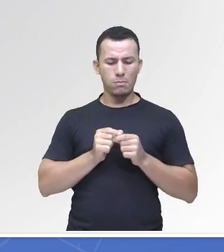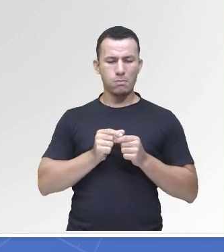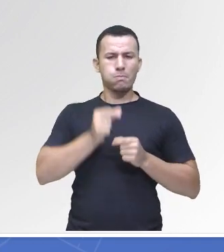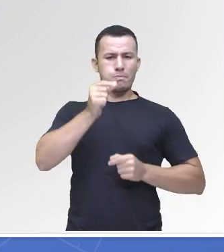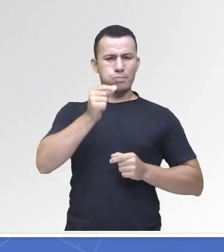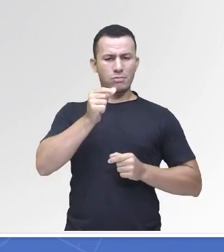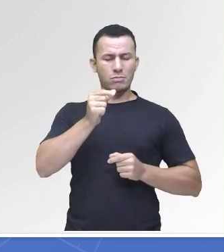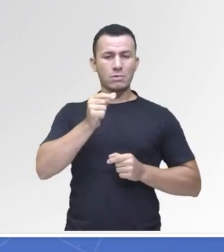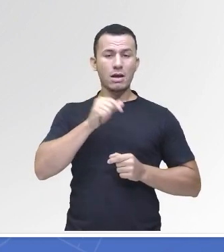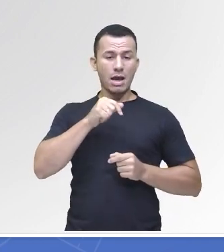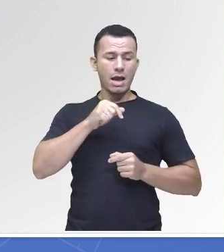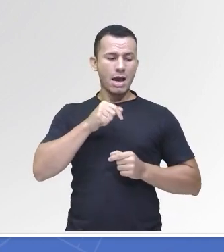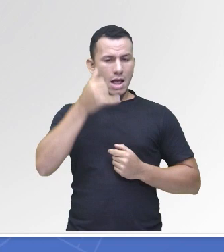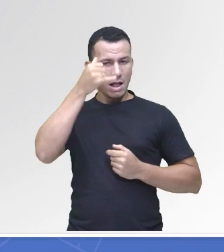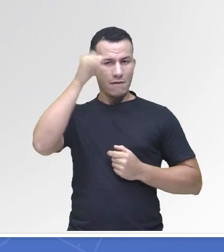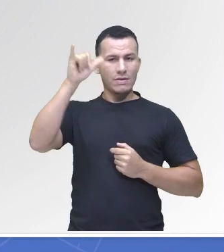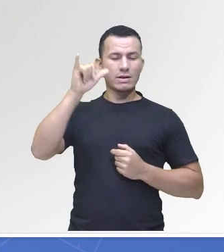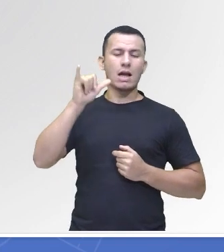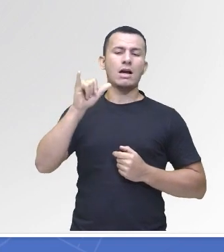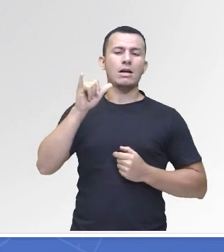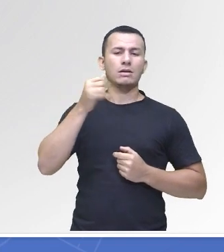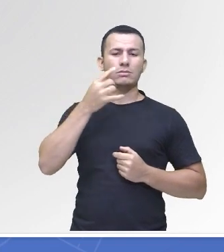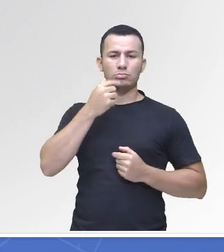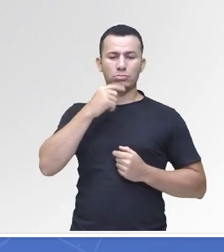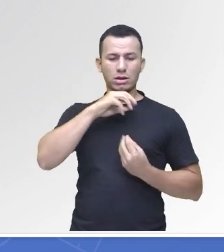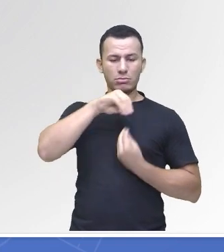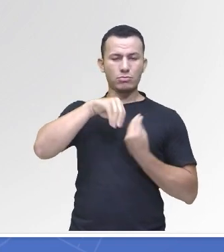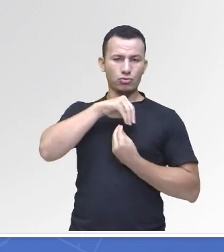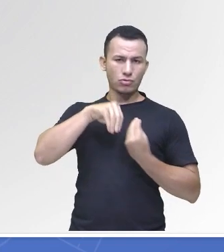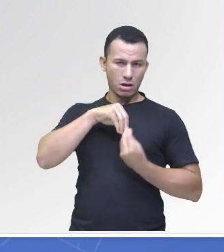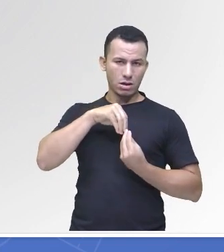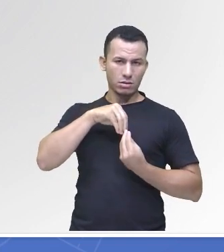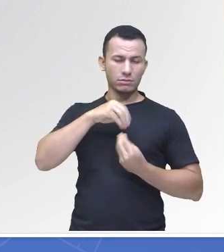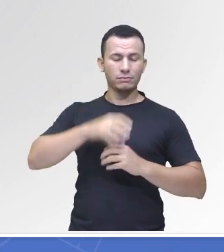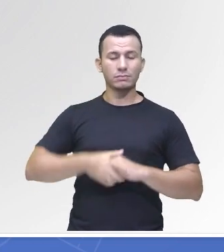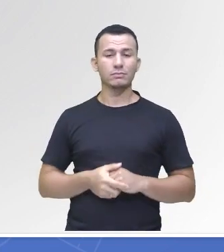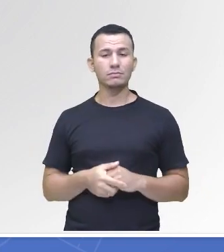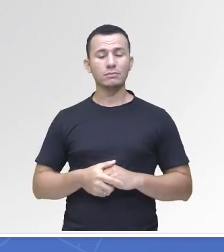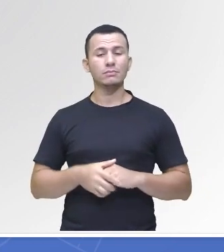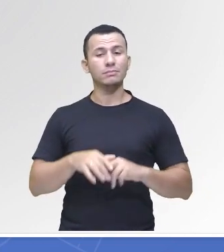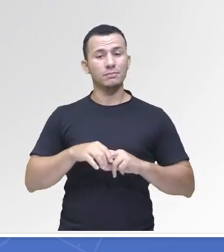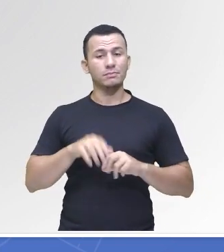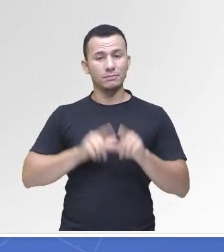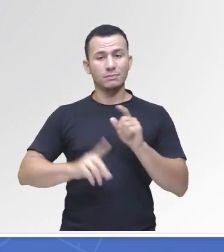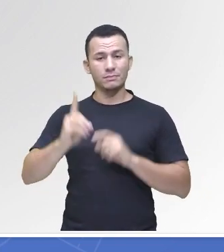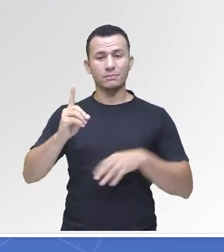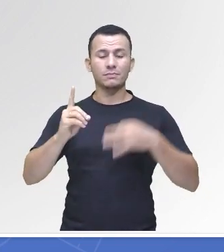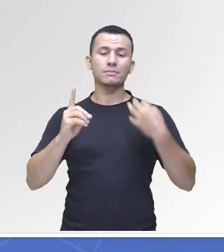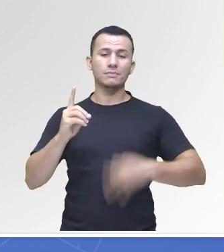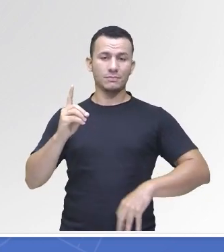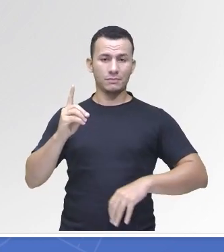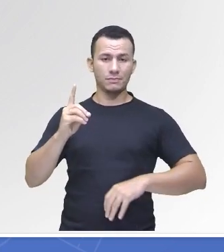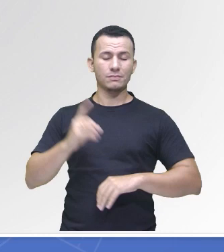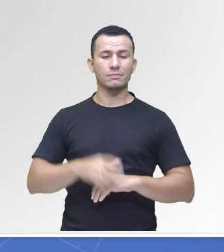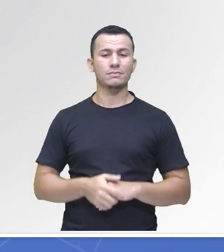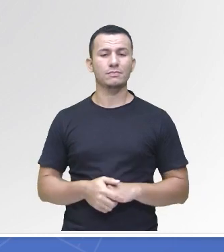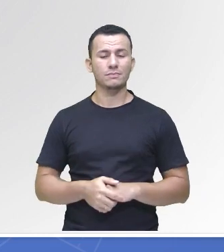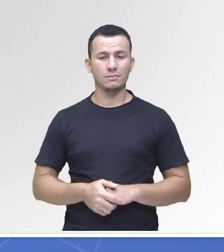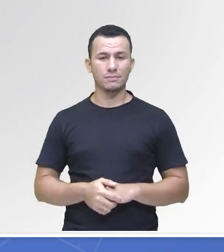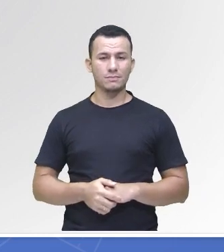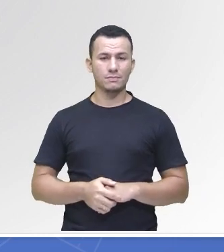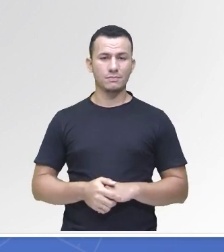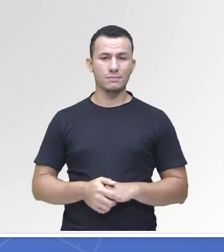a mistura do sangue, tá bom? Então essa é a nossa alternativa correta, alternativa